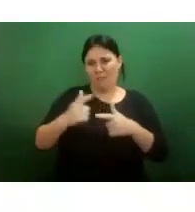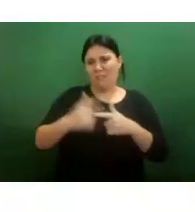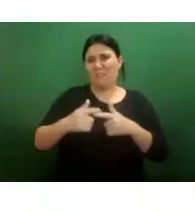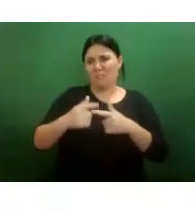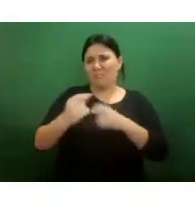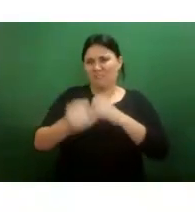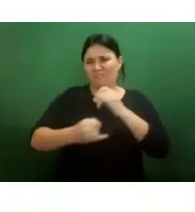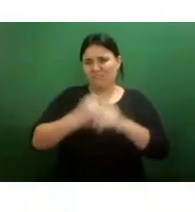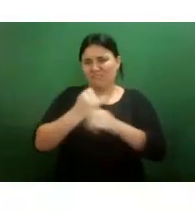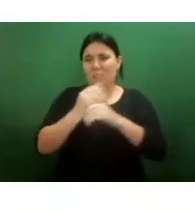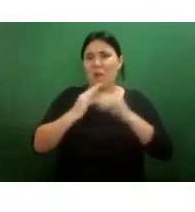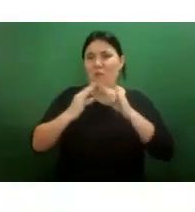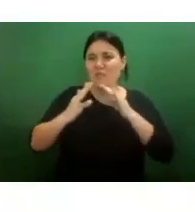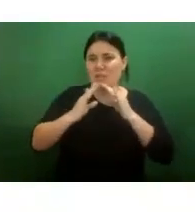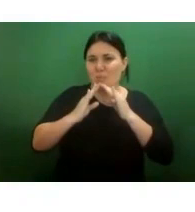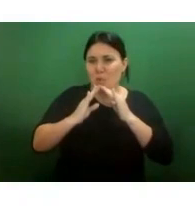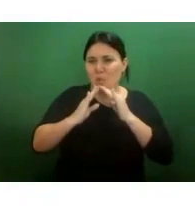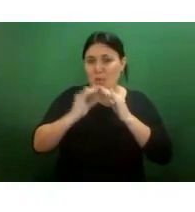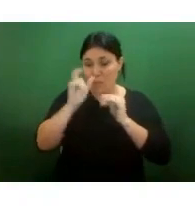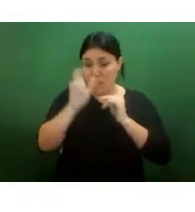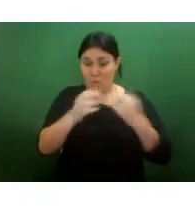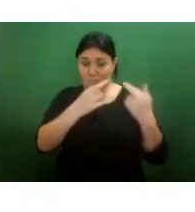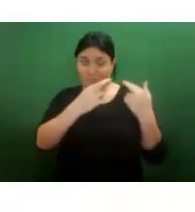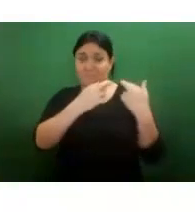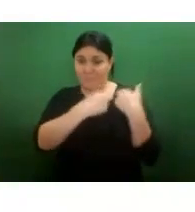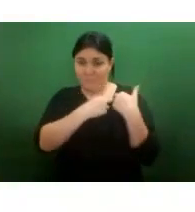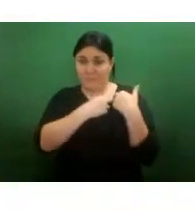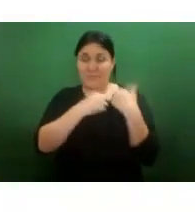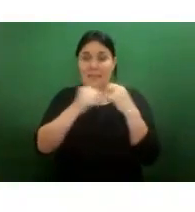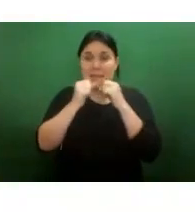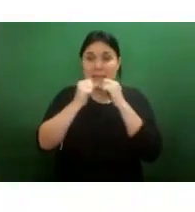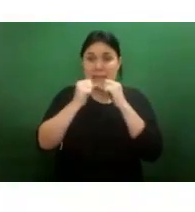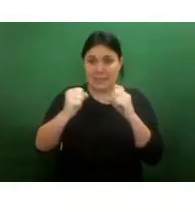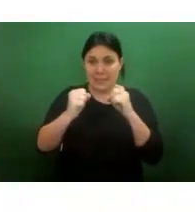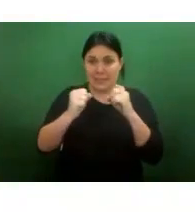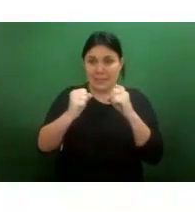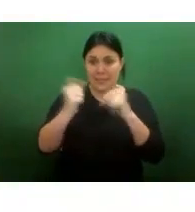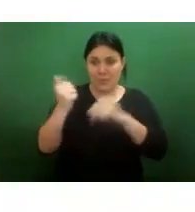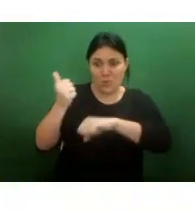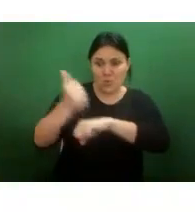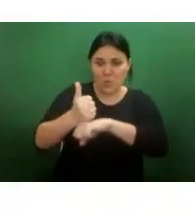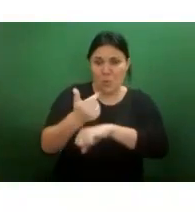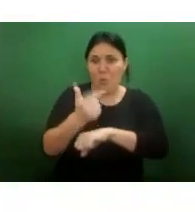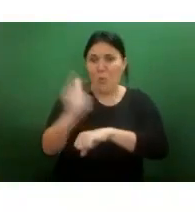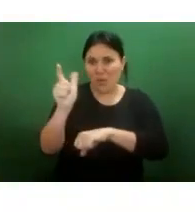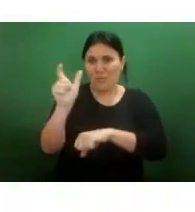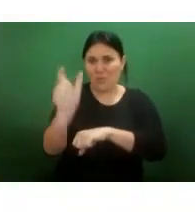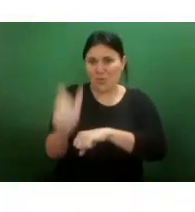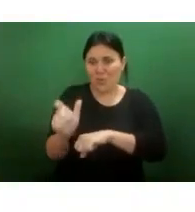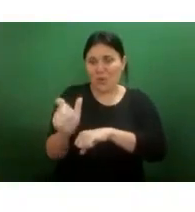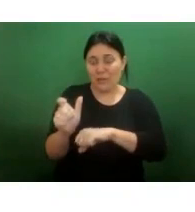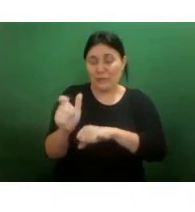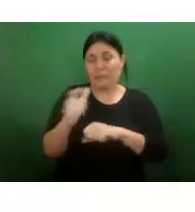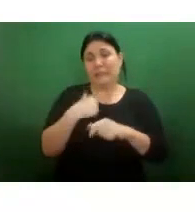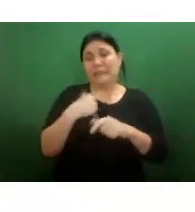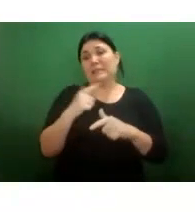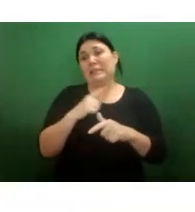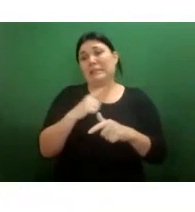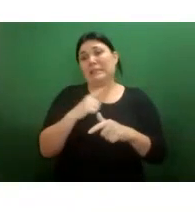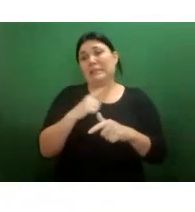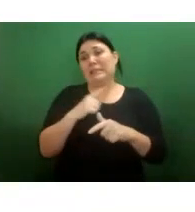era responsável pelo Facebook da secretaria, era outra no segundo dia, então nós tivemos um pequeno problema